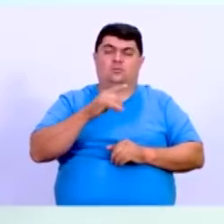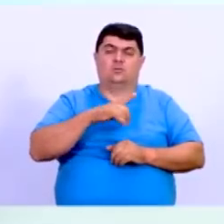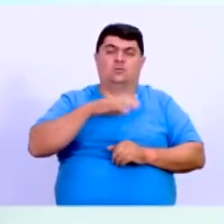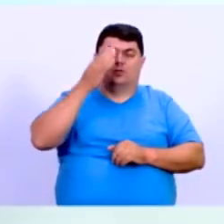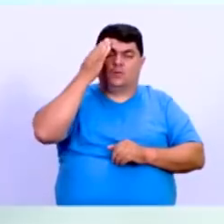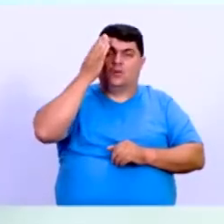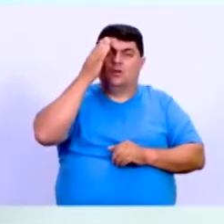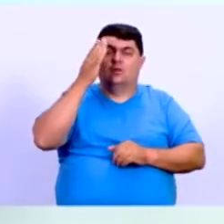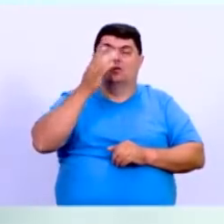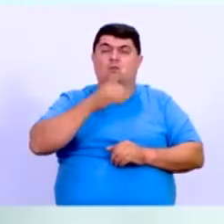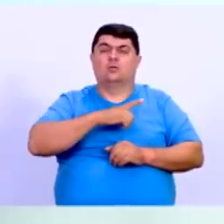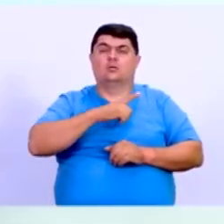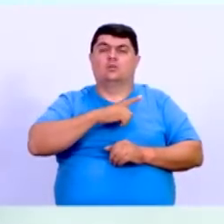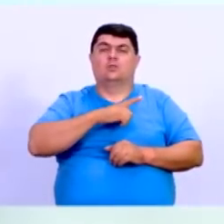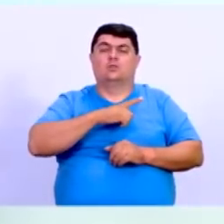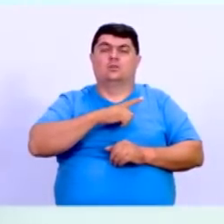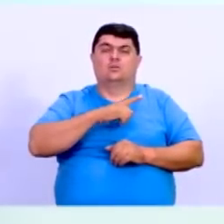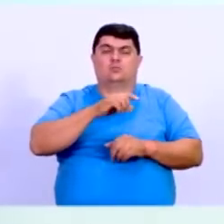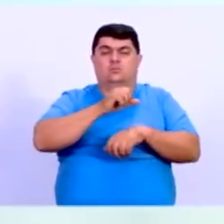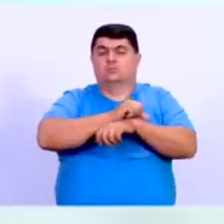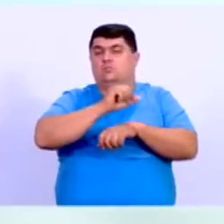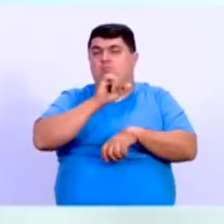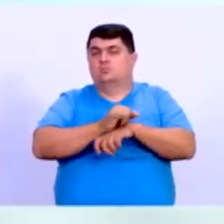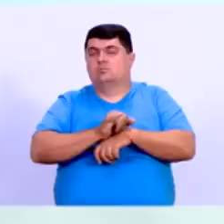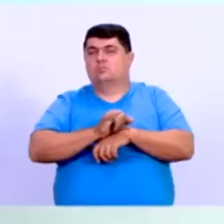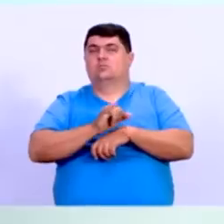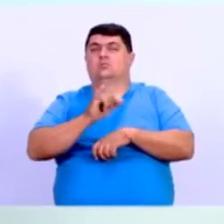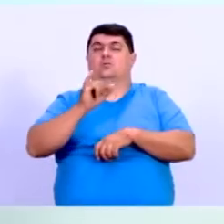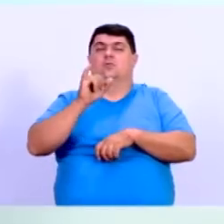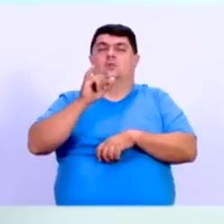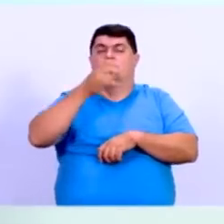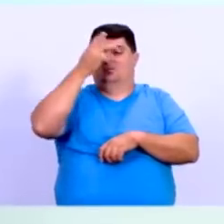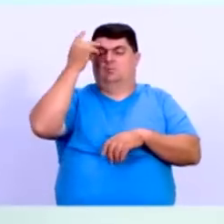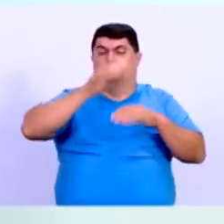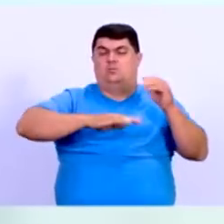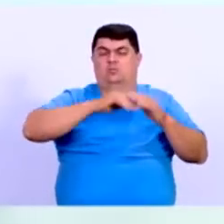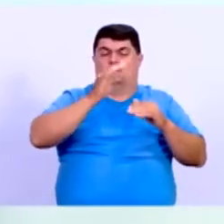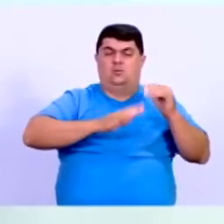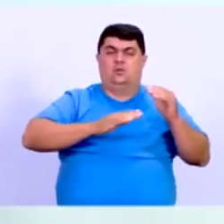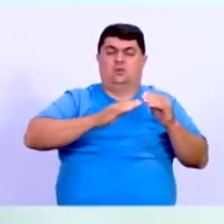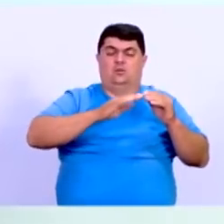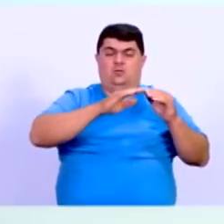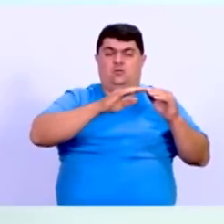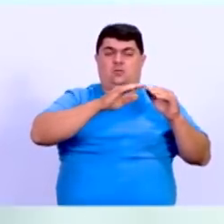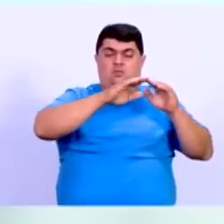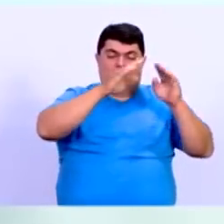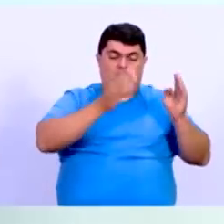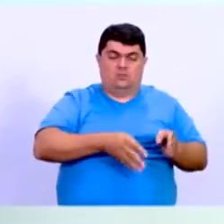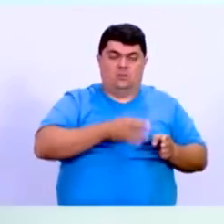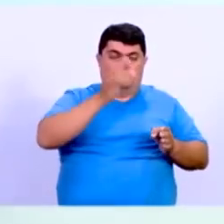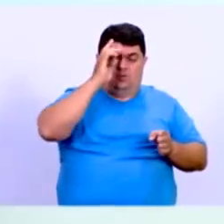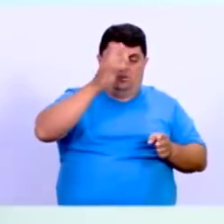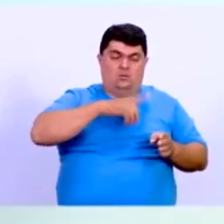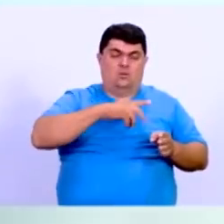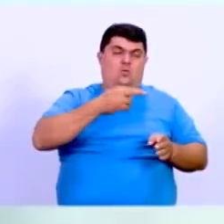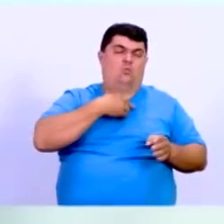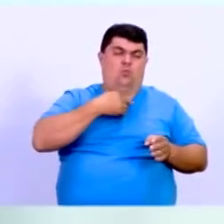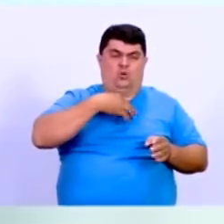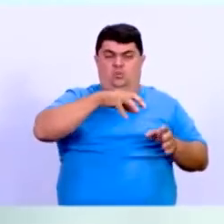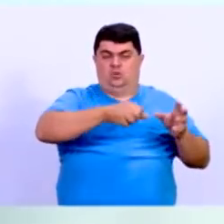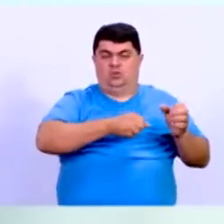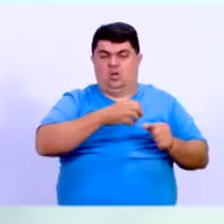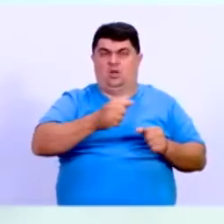quando alguém chega para ti e fala, o servidor tá ali, aqui é a sala do servidor, a sala de equipamentos, não pode mexer nesse